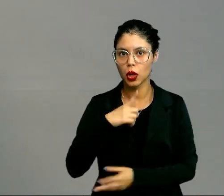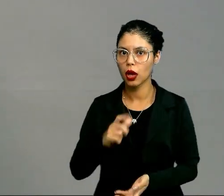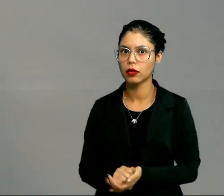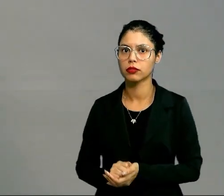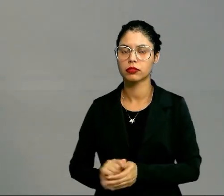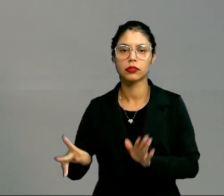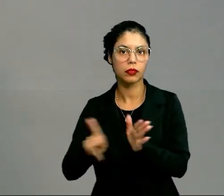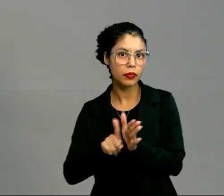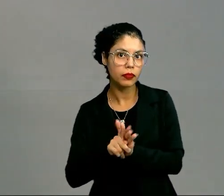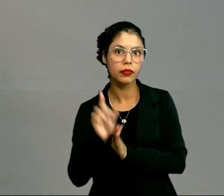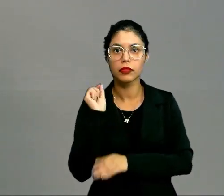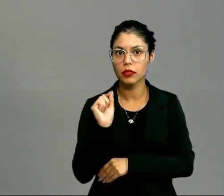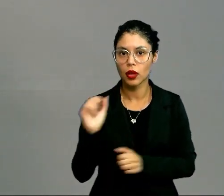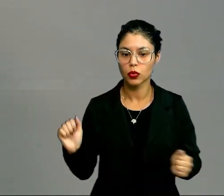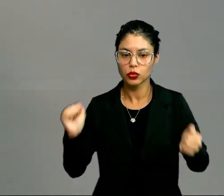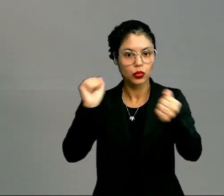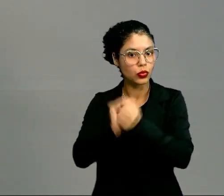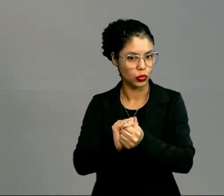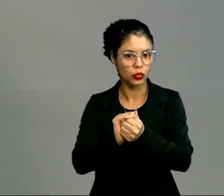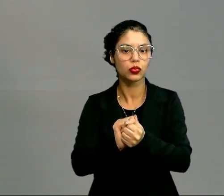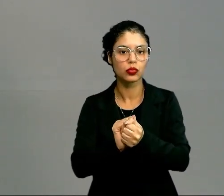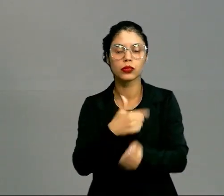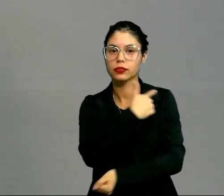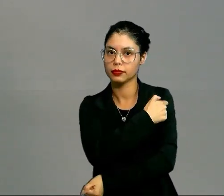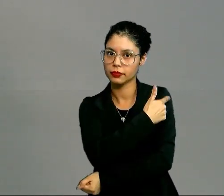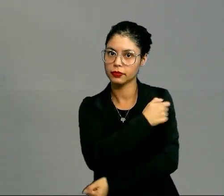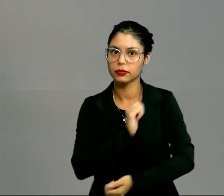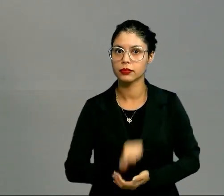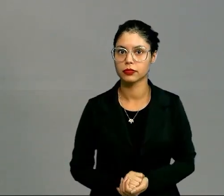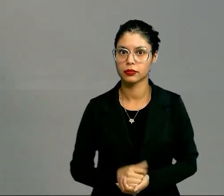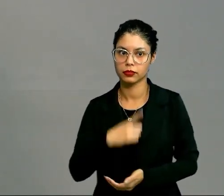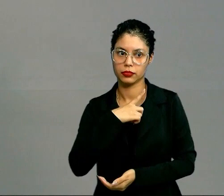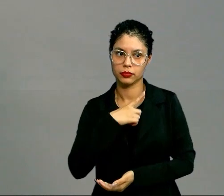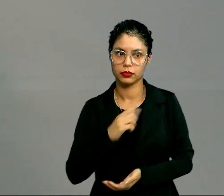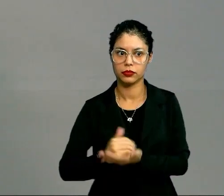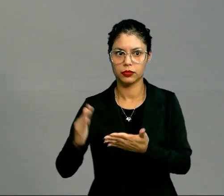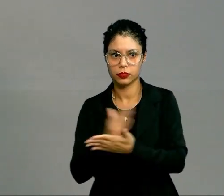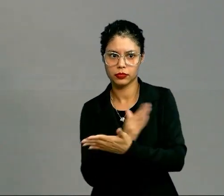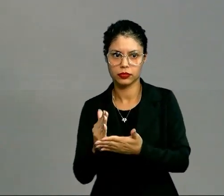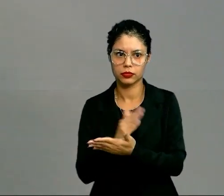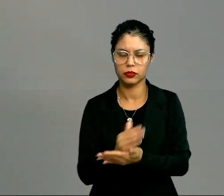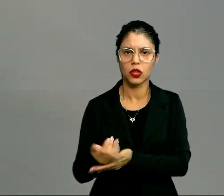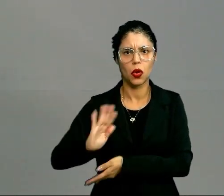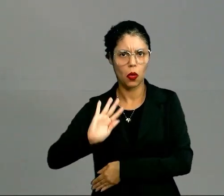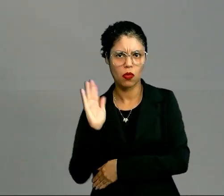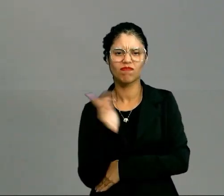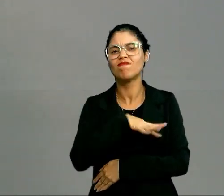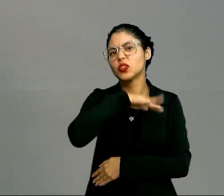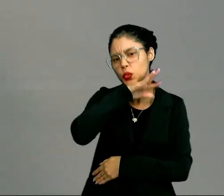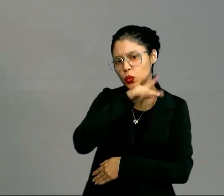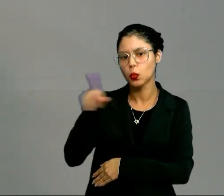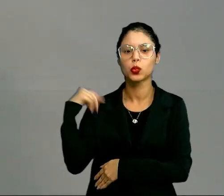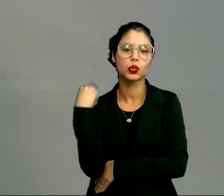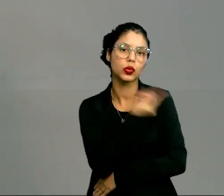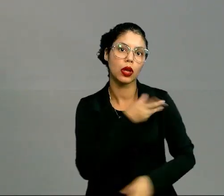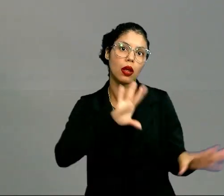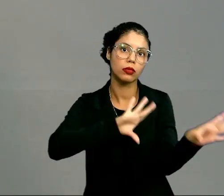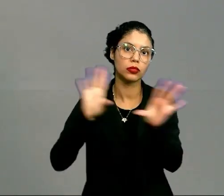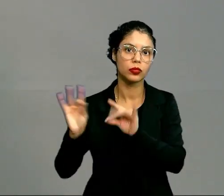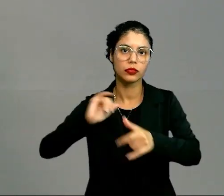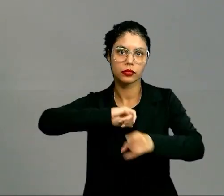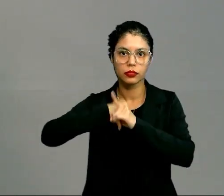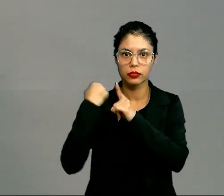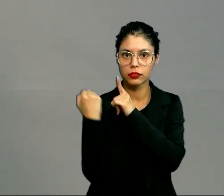contra o Covid-19, juntamente com essas vacinas, nós temos alguns males que essas vacinas trouxeram para a